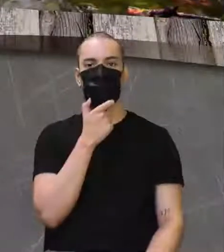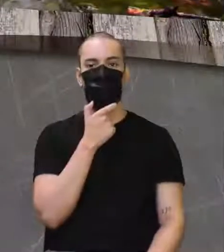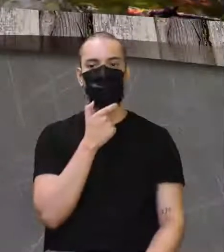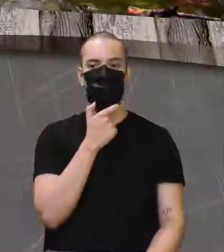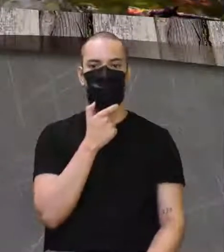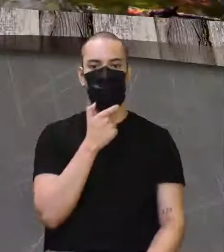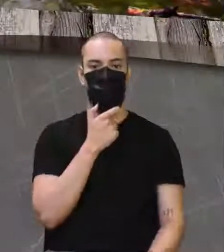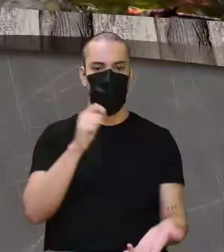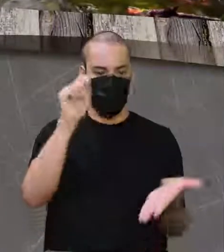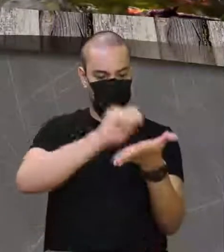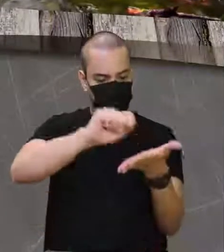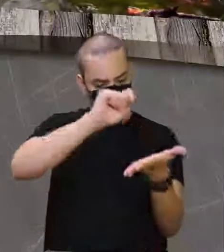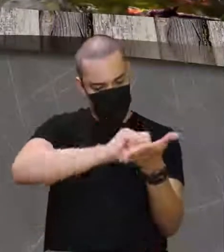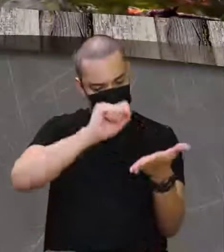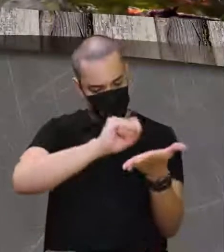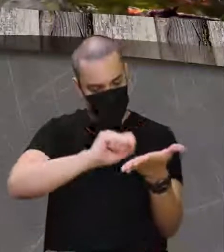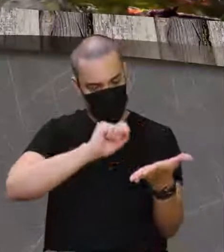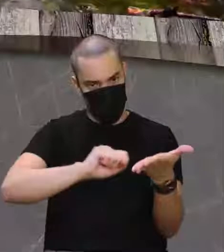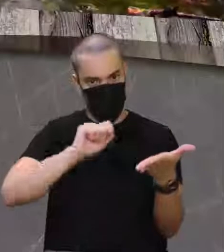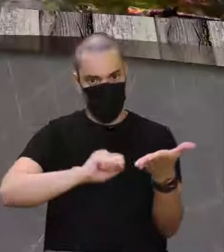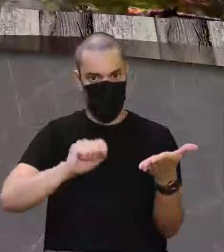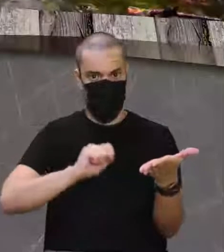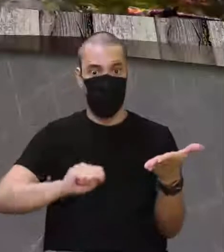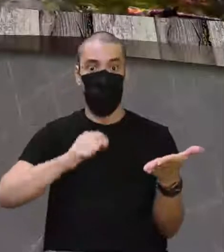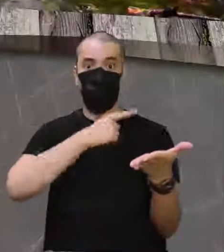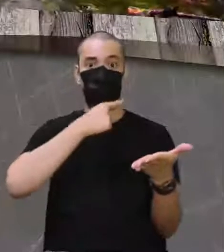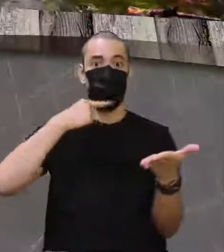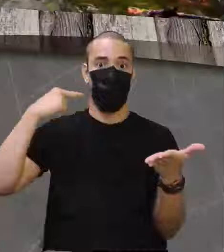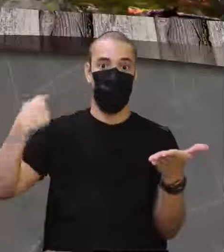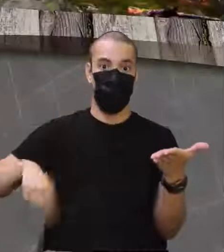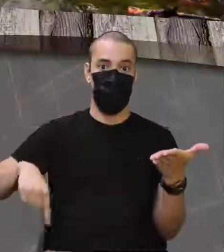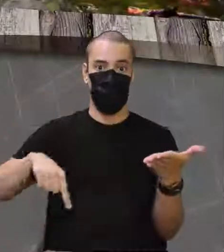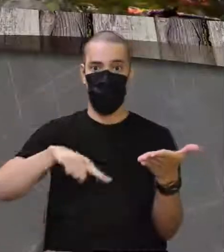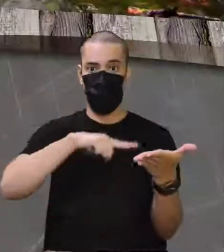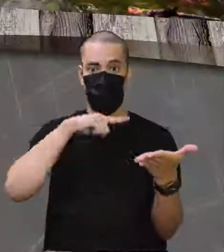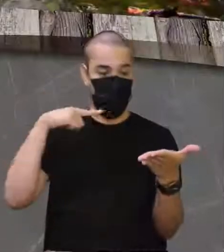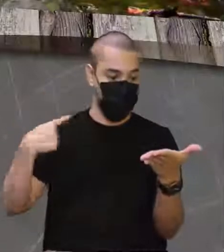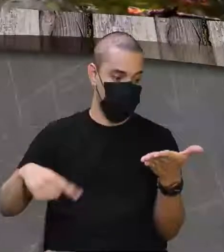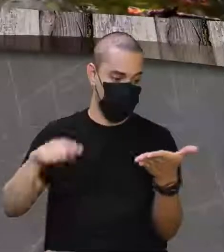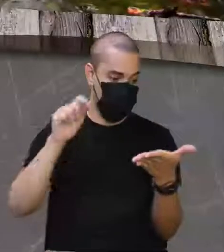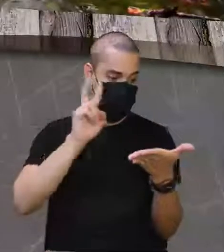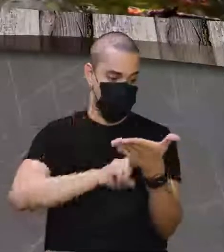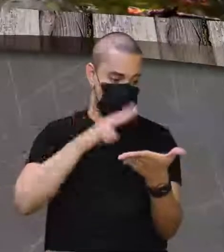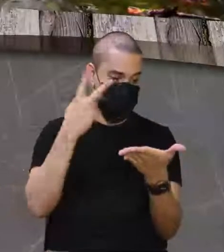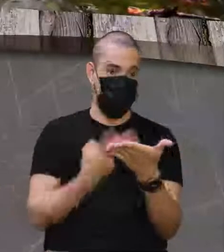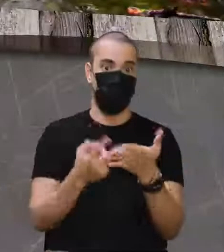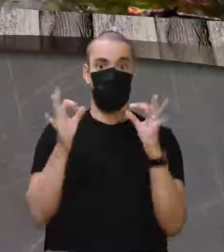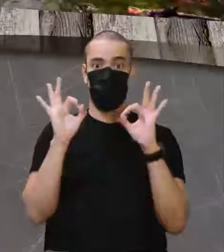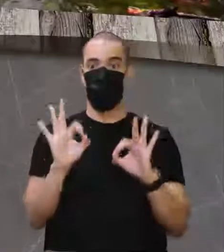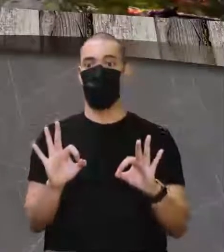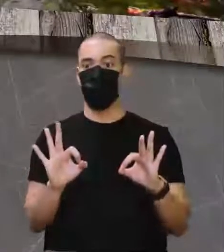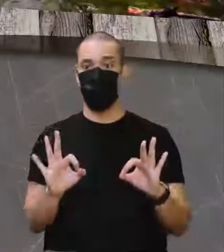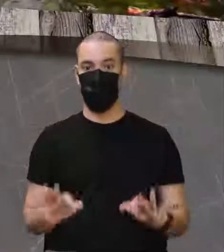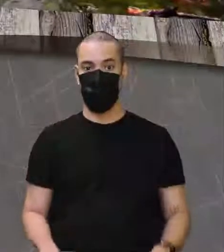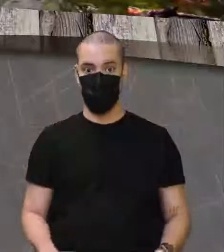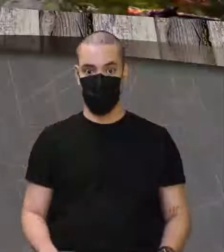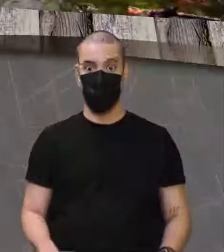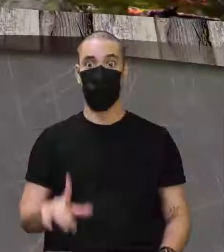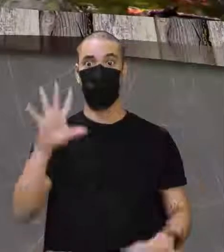inglês. Imagine, falar russo. E ainda na linguagem matemática, é russo mesmo, né, prof? Tá